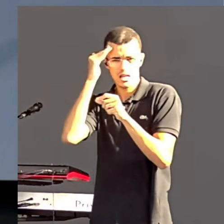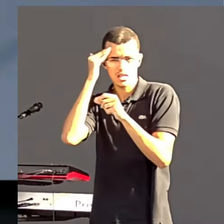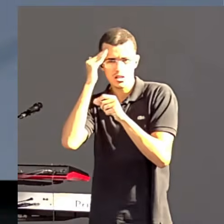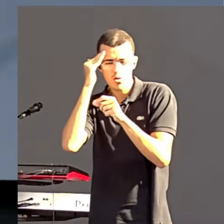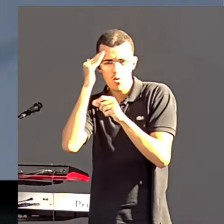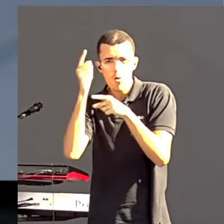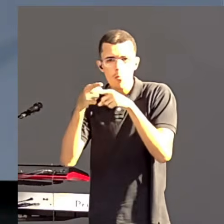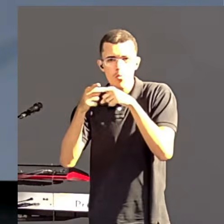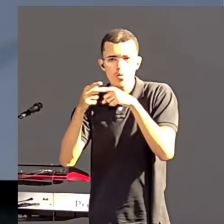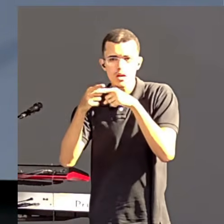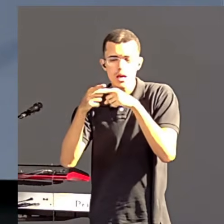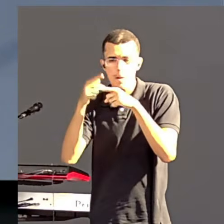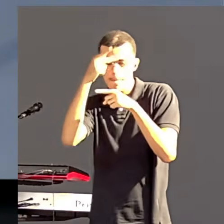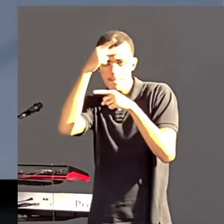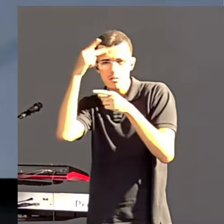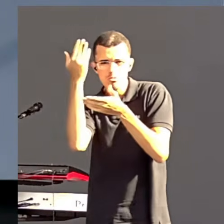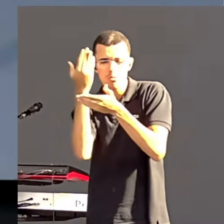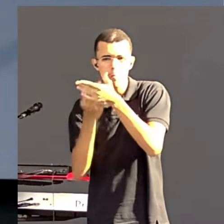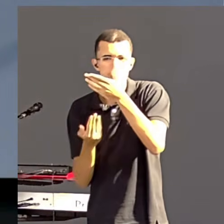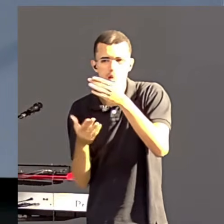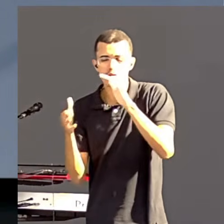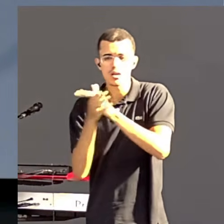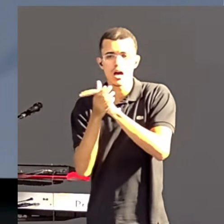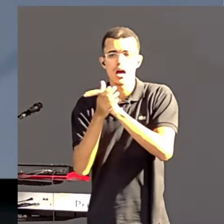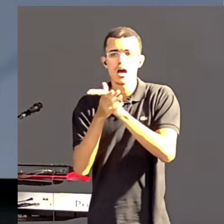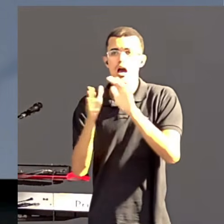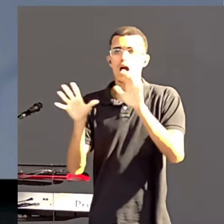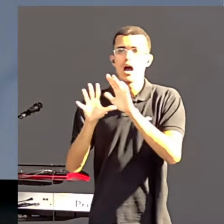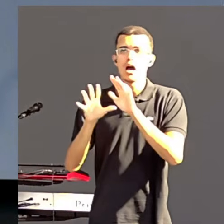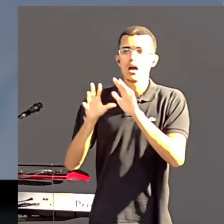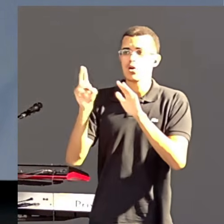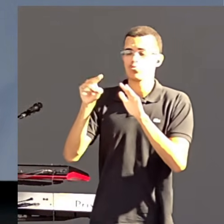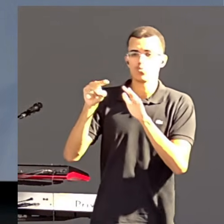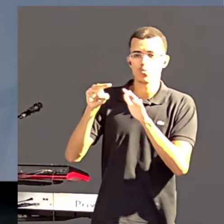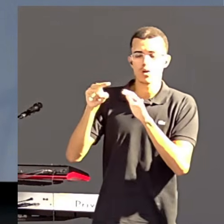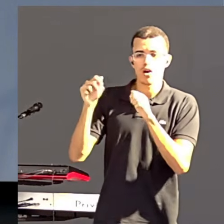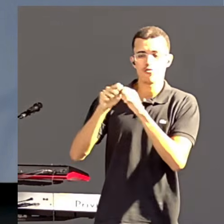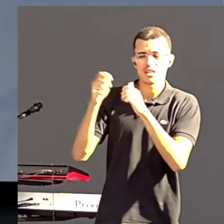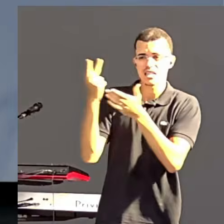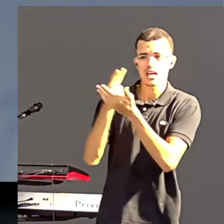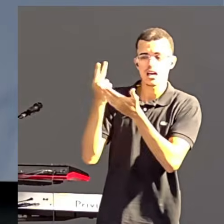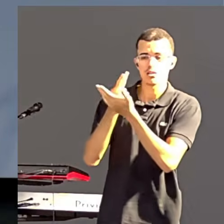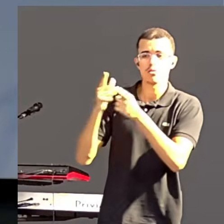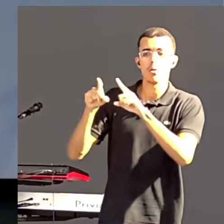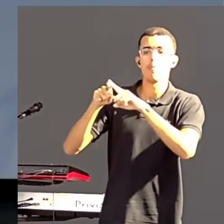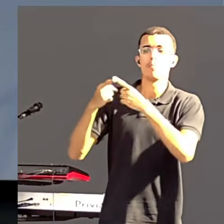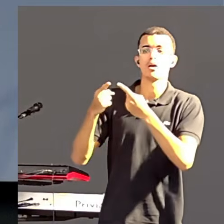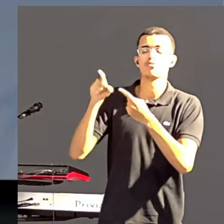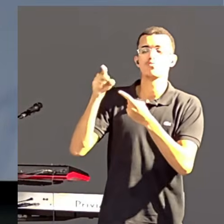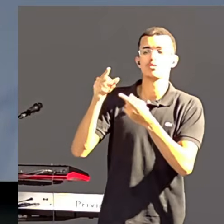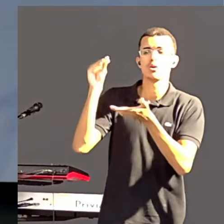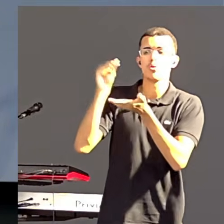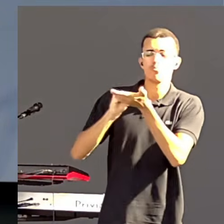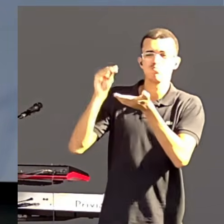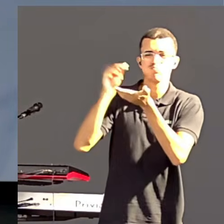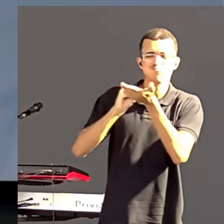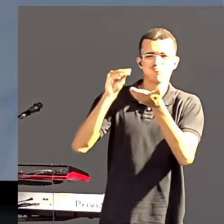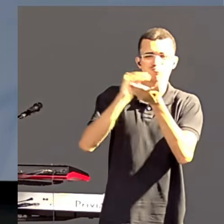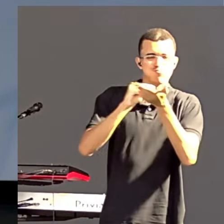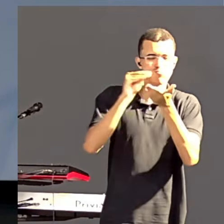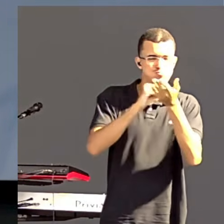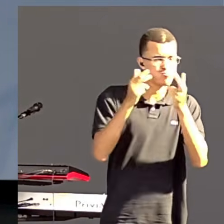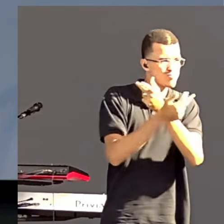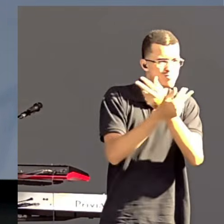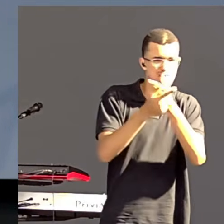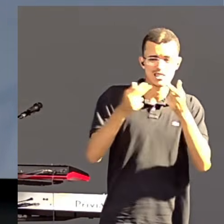casamento? Mas eu nunca traí ela, eu nunca traí ele. Só que você já vai faltando sobre outras coisas